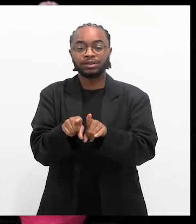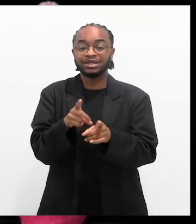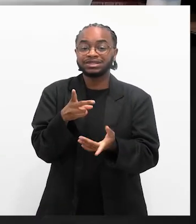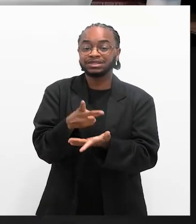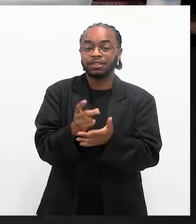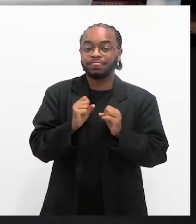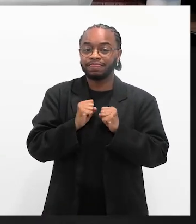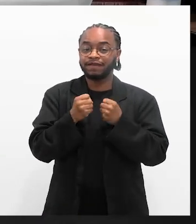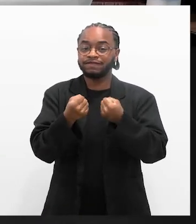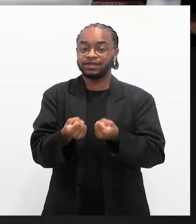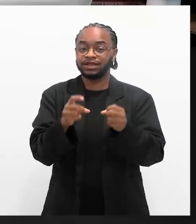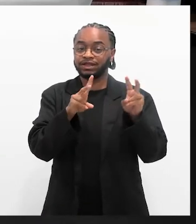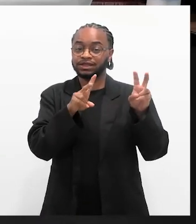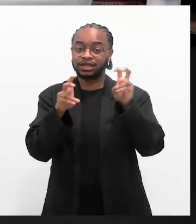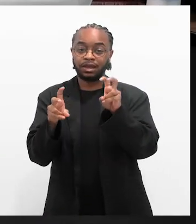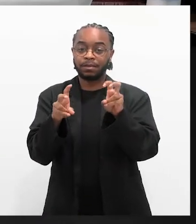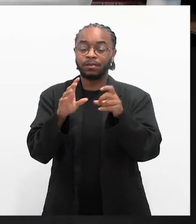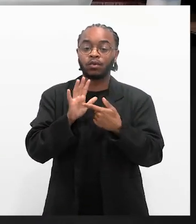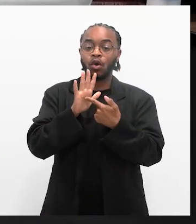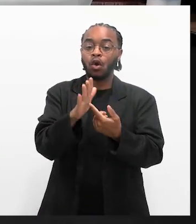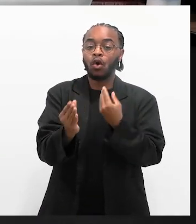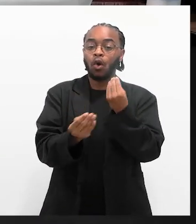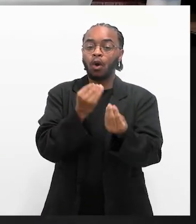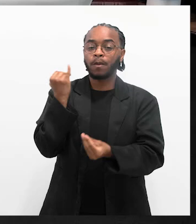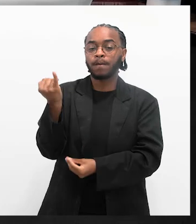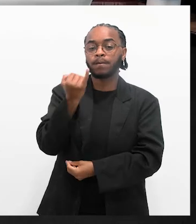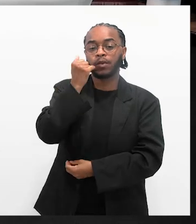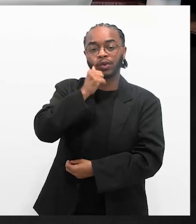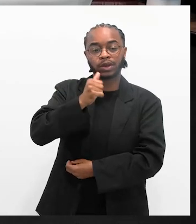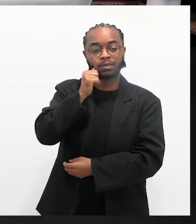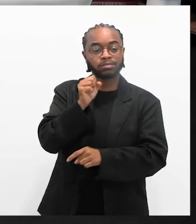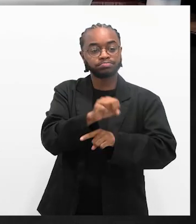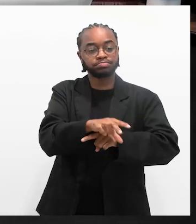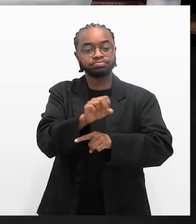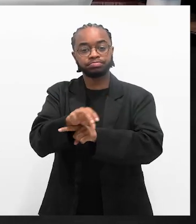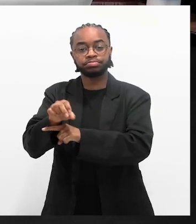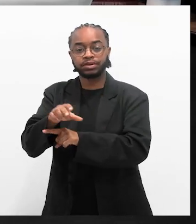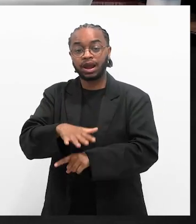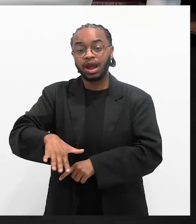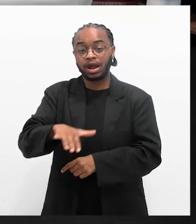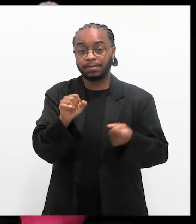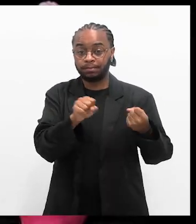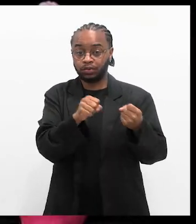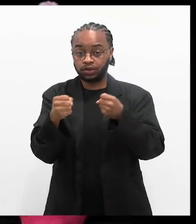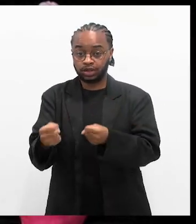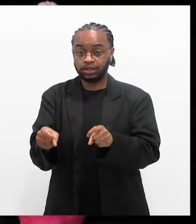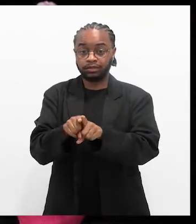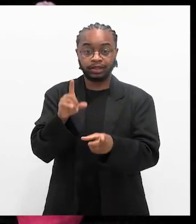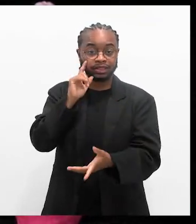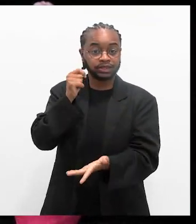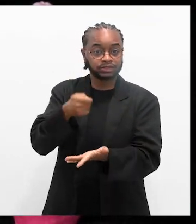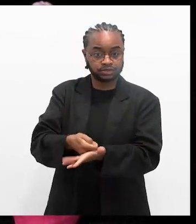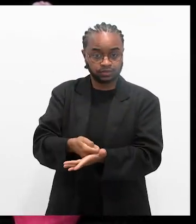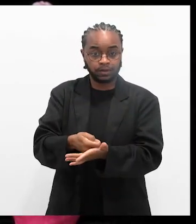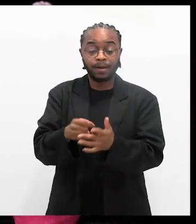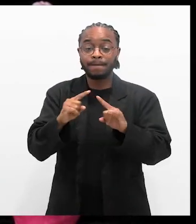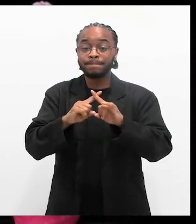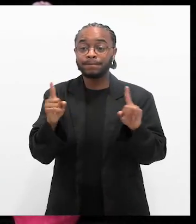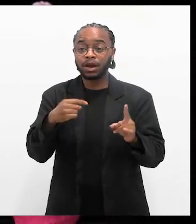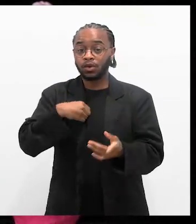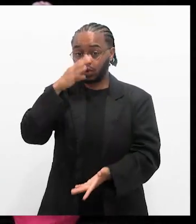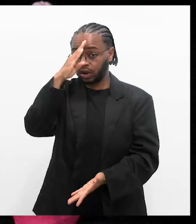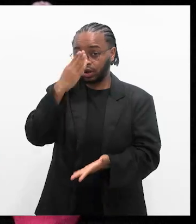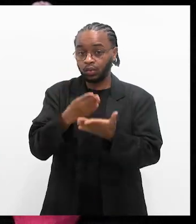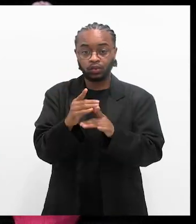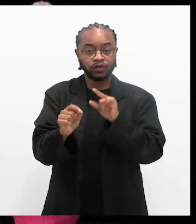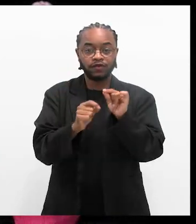sempre defendendo essa questão da importância que a mulher tem, né, nos espaços de poder e de decisão. Mas